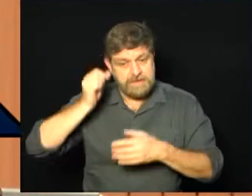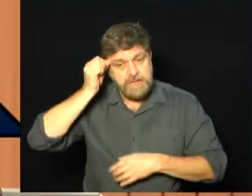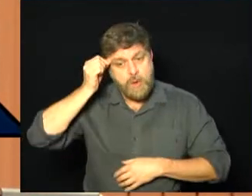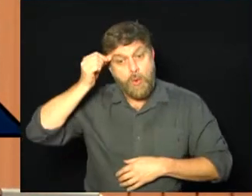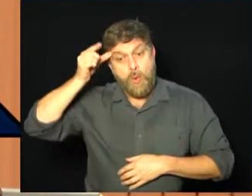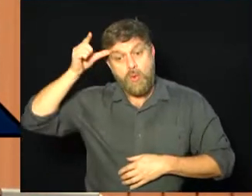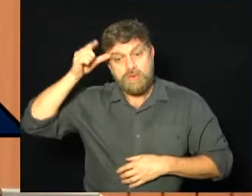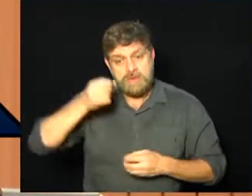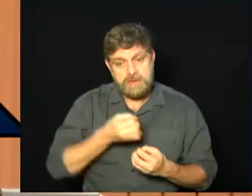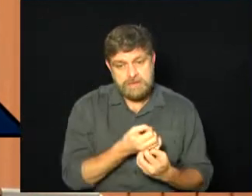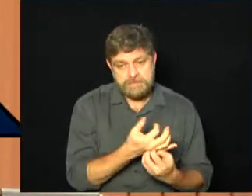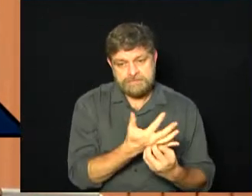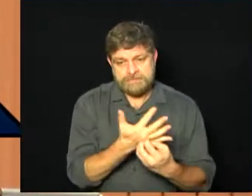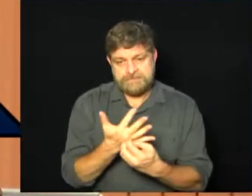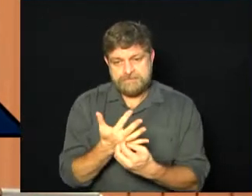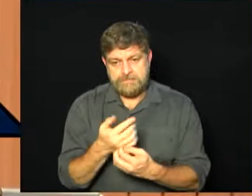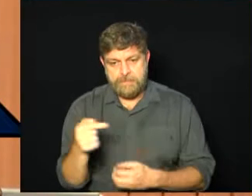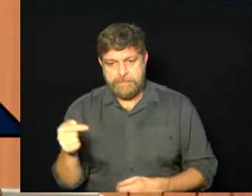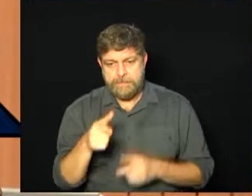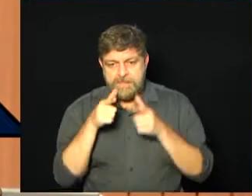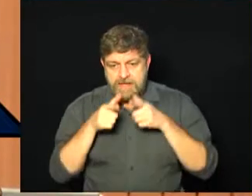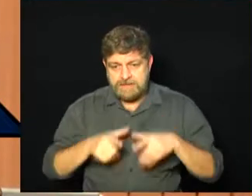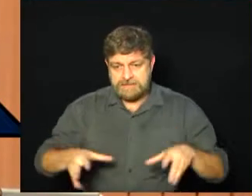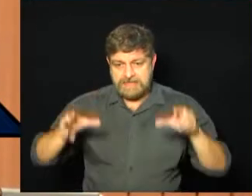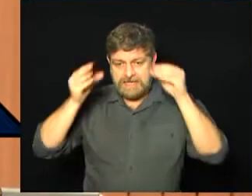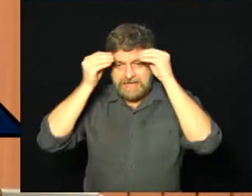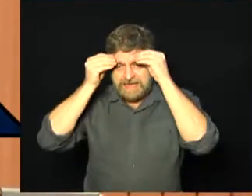culturais envolvendo as linguagens